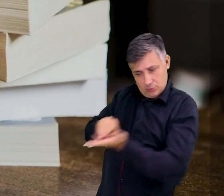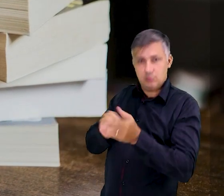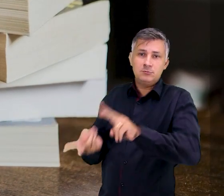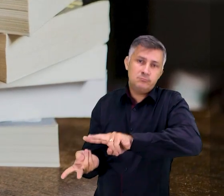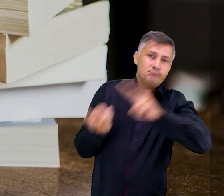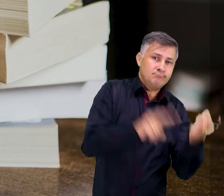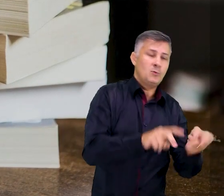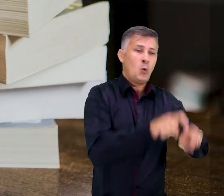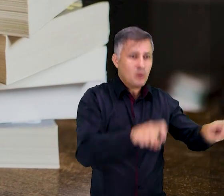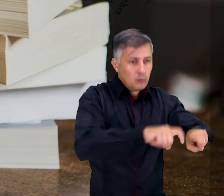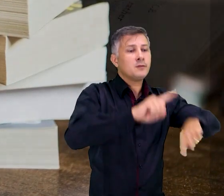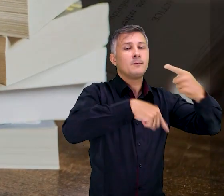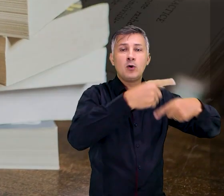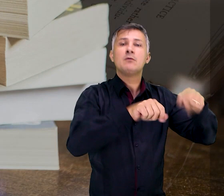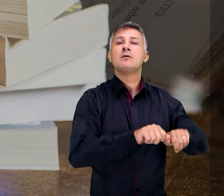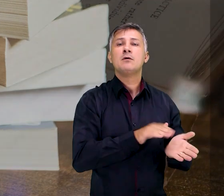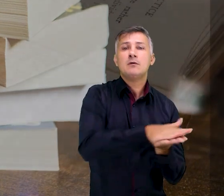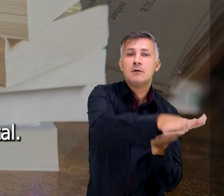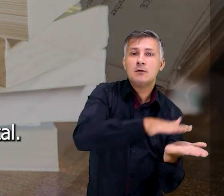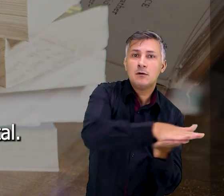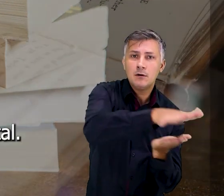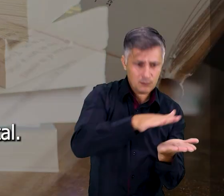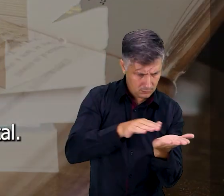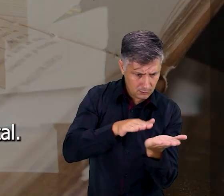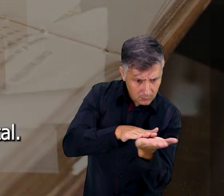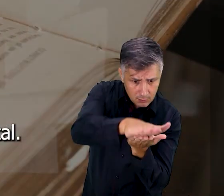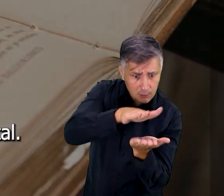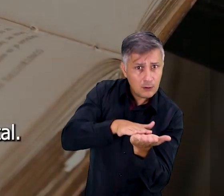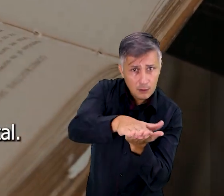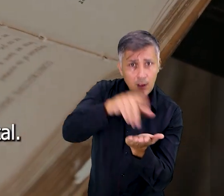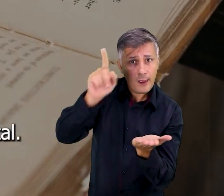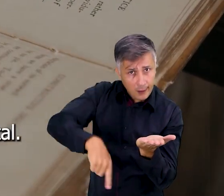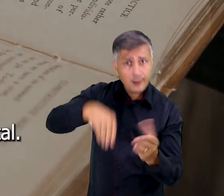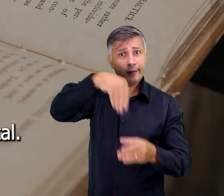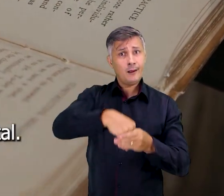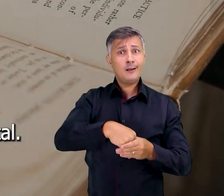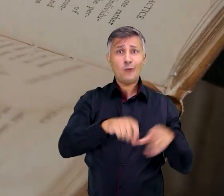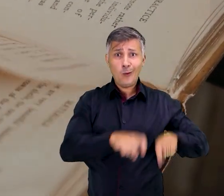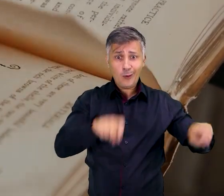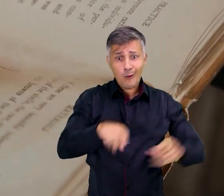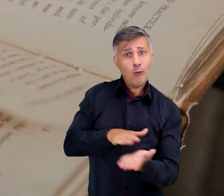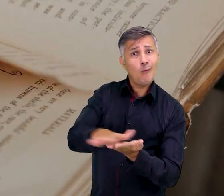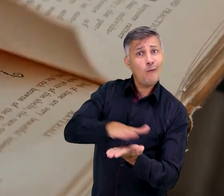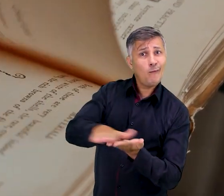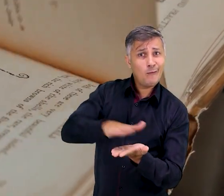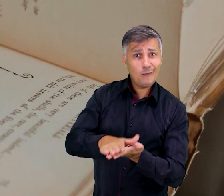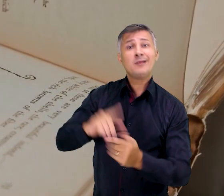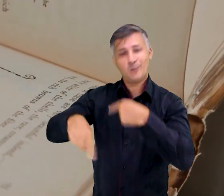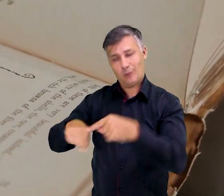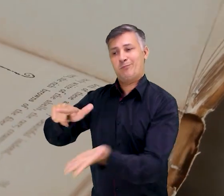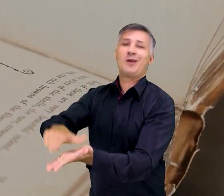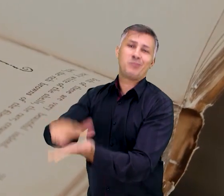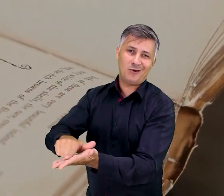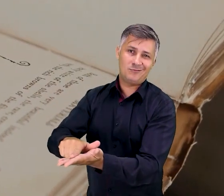de produção e na sua distribuição também. Isso porque a impressão também é digital, por mais que o seu resultado